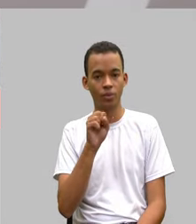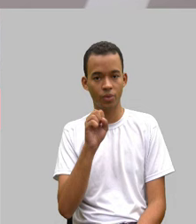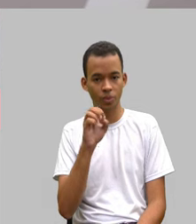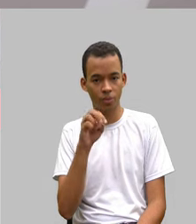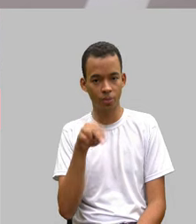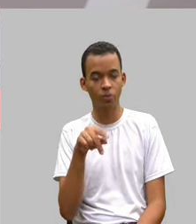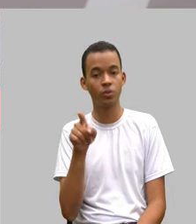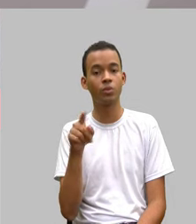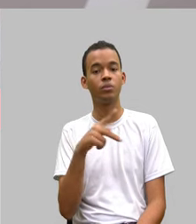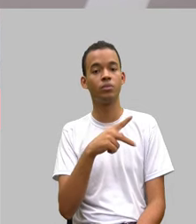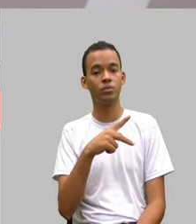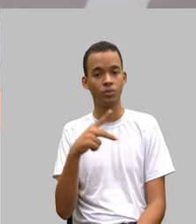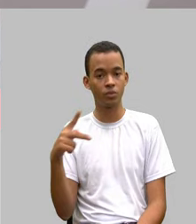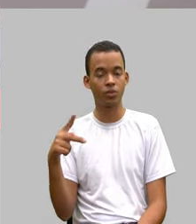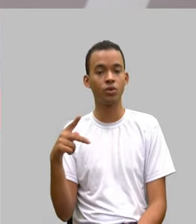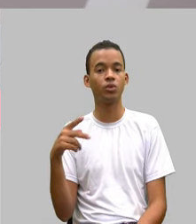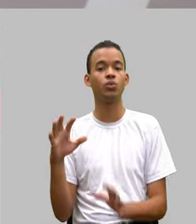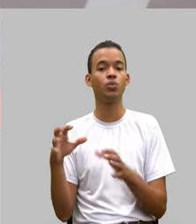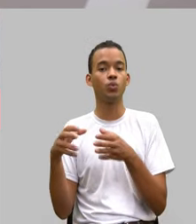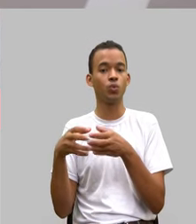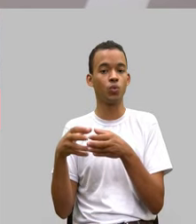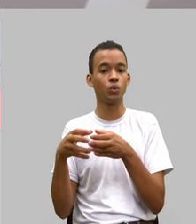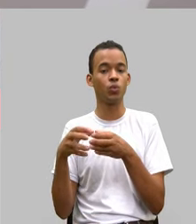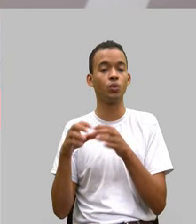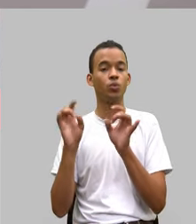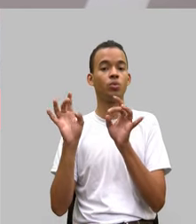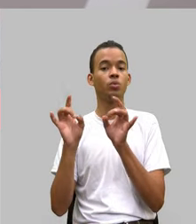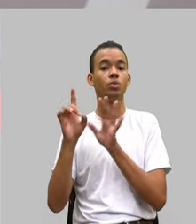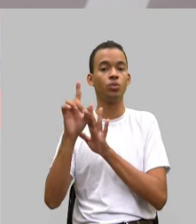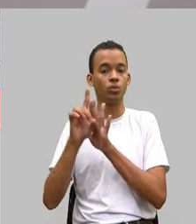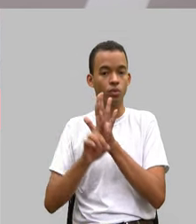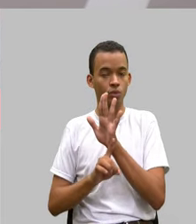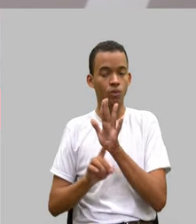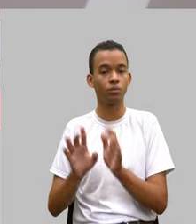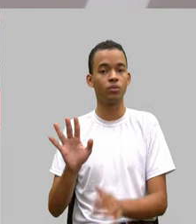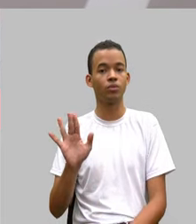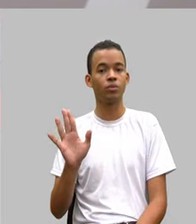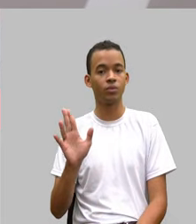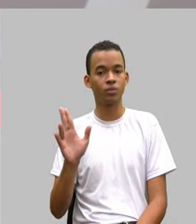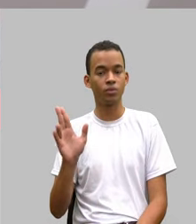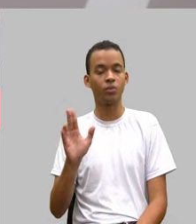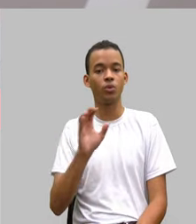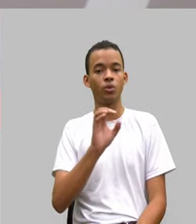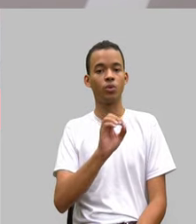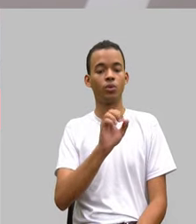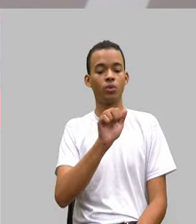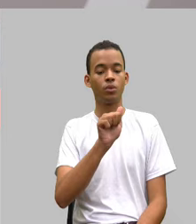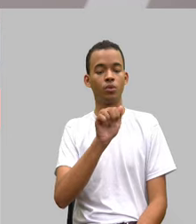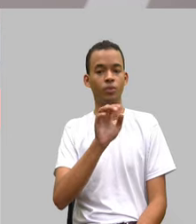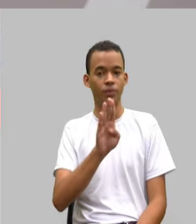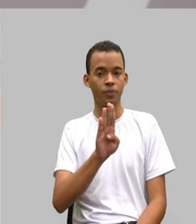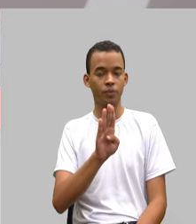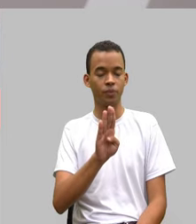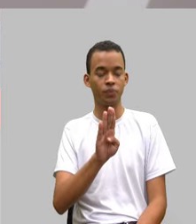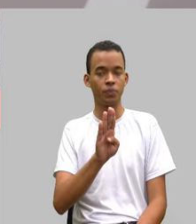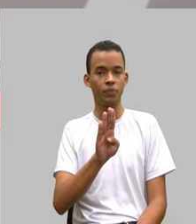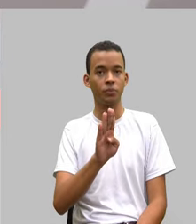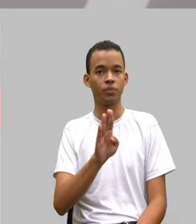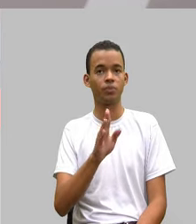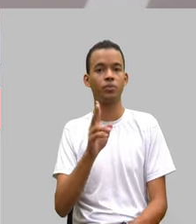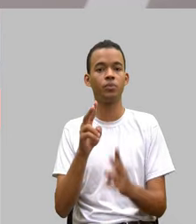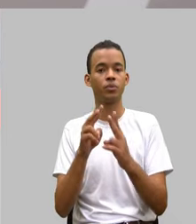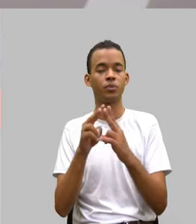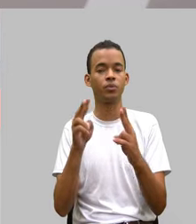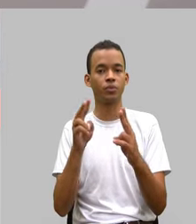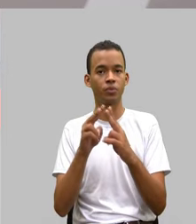especial de Direito da canabis medicinal da Ordem dos Advogados do Brasil já está conosco